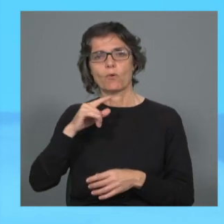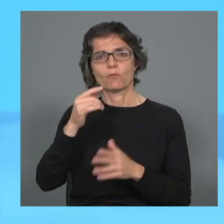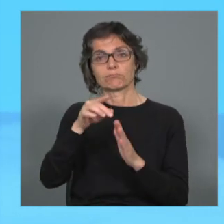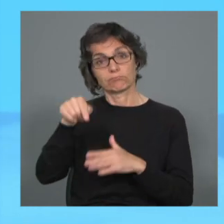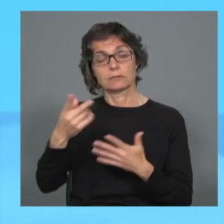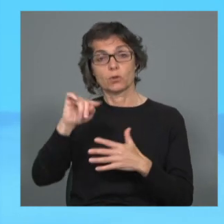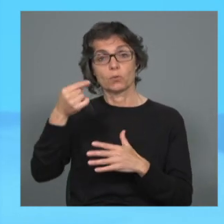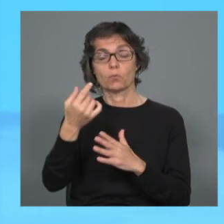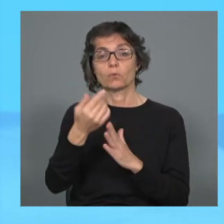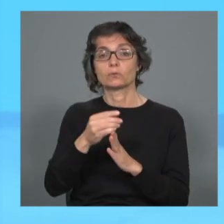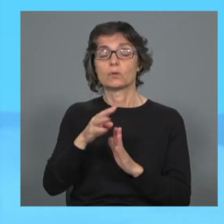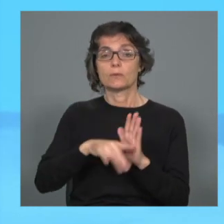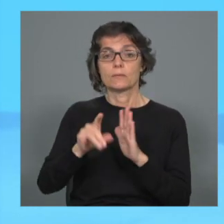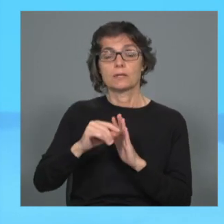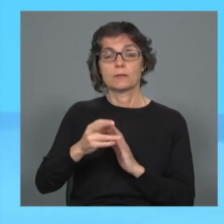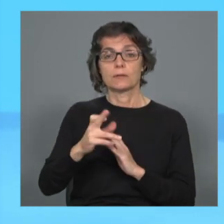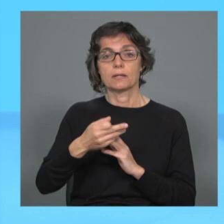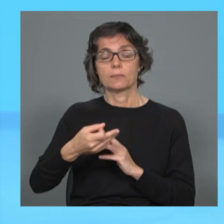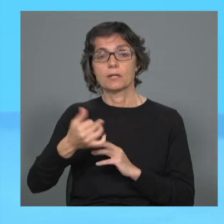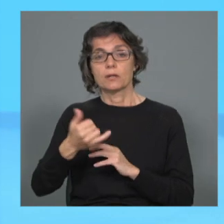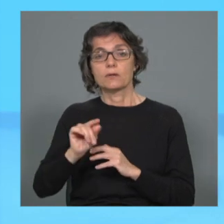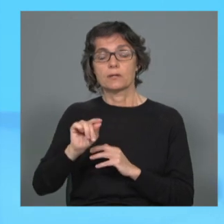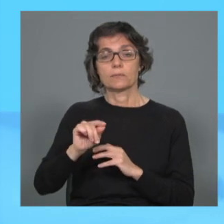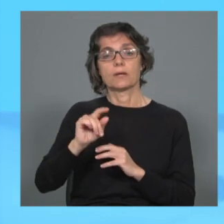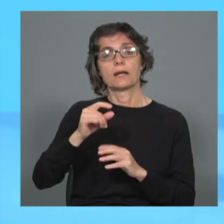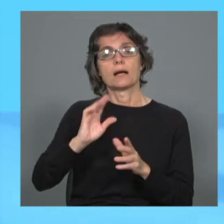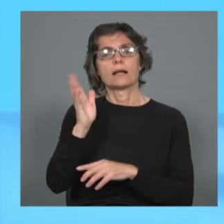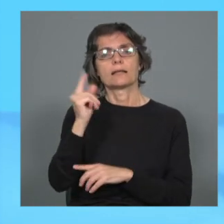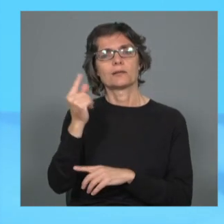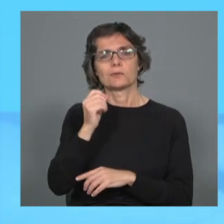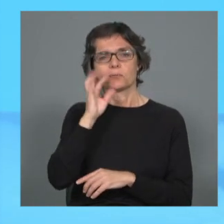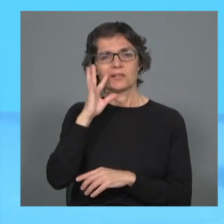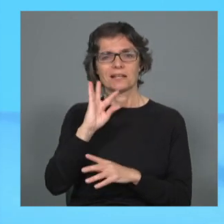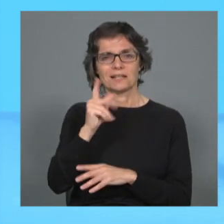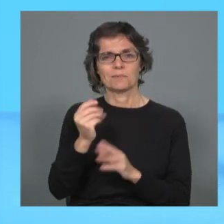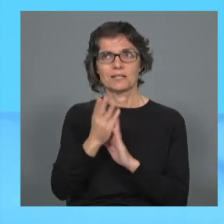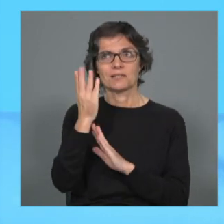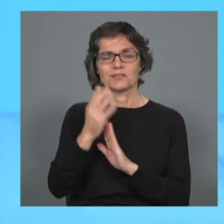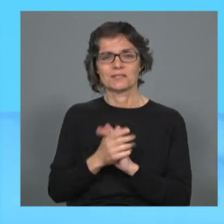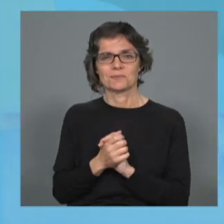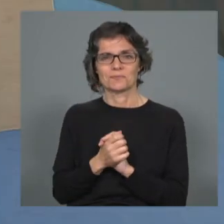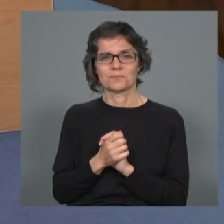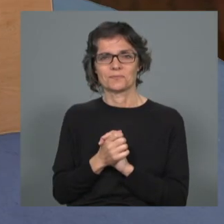partilhamos consigo na RTP2 e também na Antena 1. Votos de uma ótima tarde e até amanhã, se os quiser.